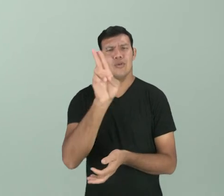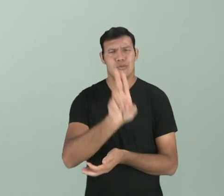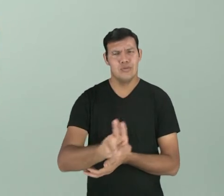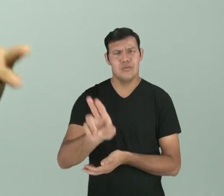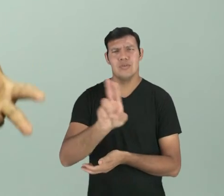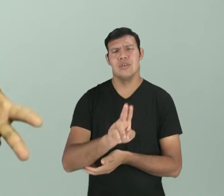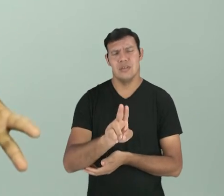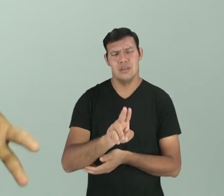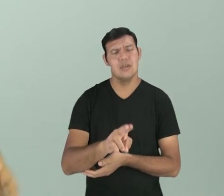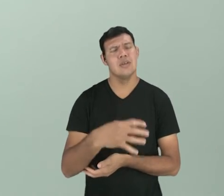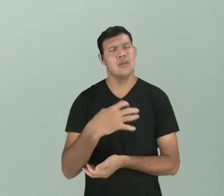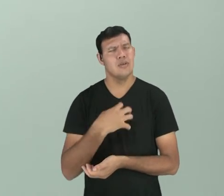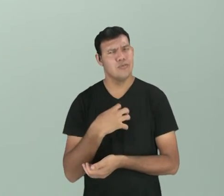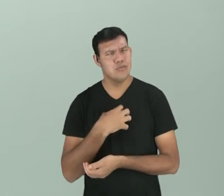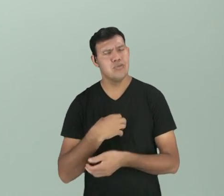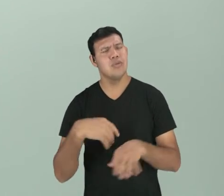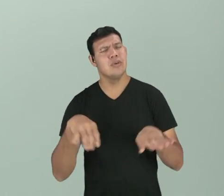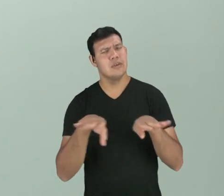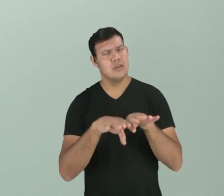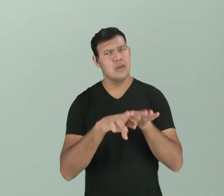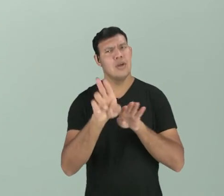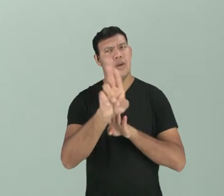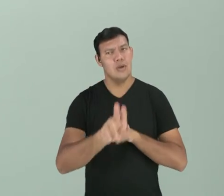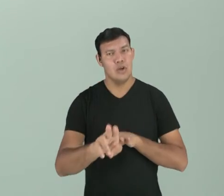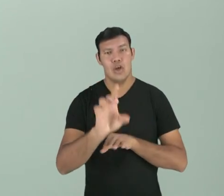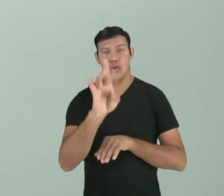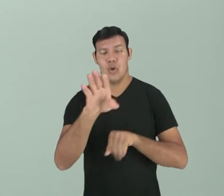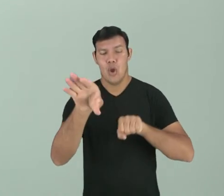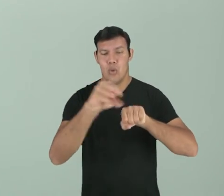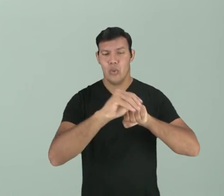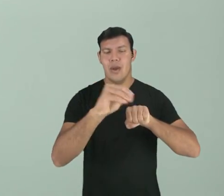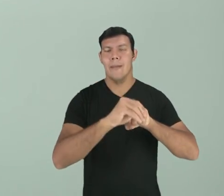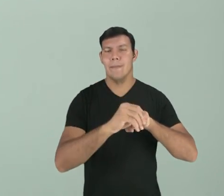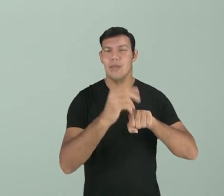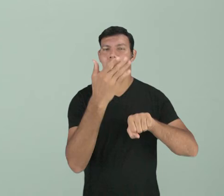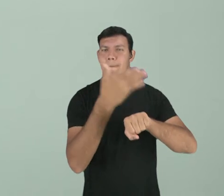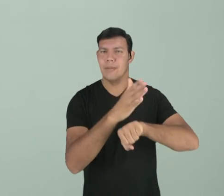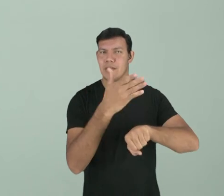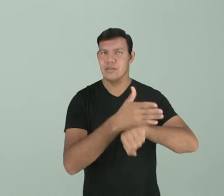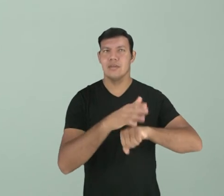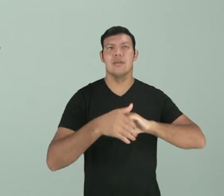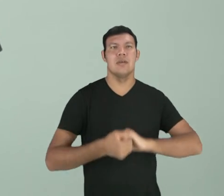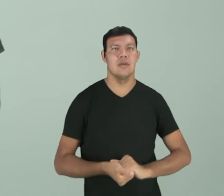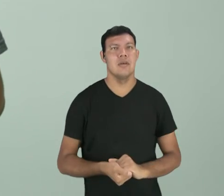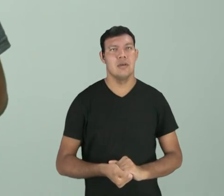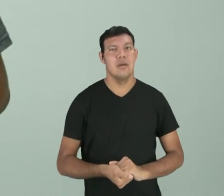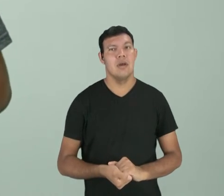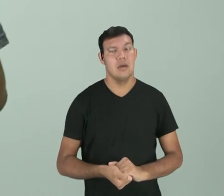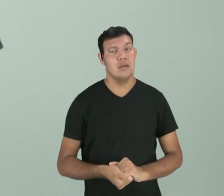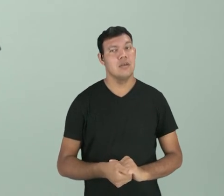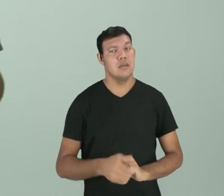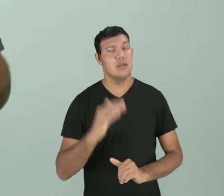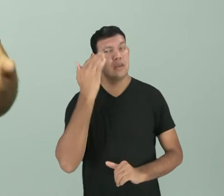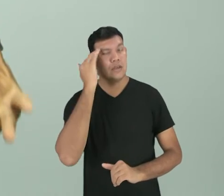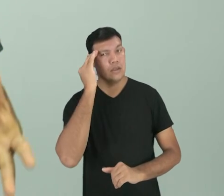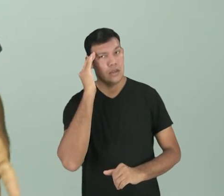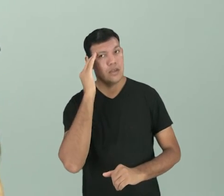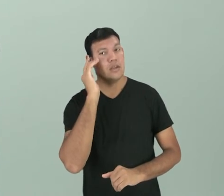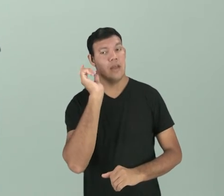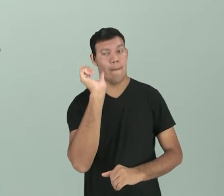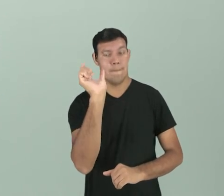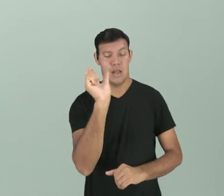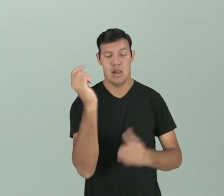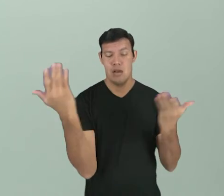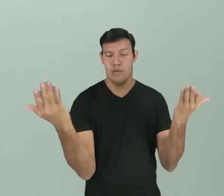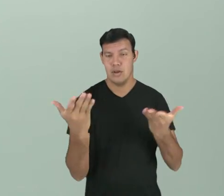várias formas para se usar, mas a gente só aprende mesmo na prática, tá? E para você compreender todos os termos que